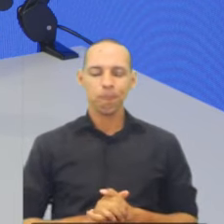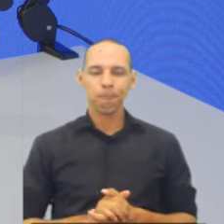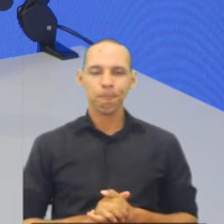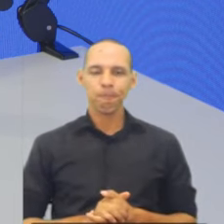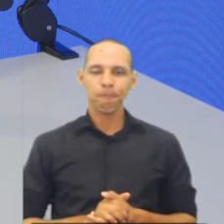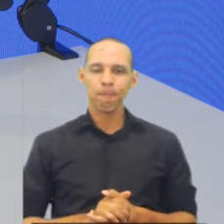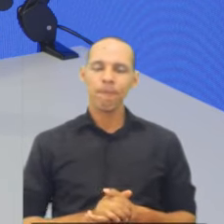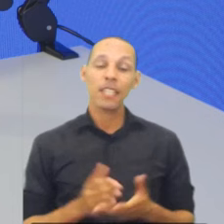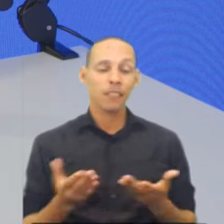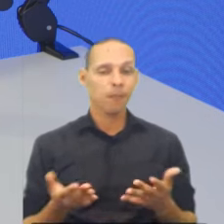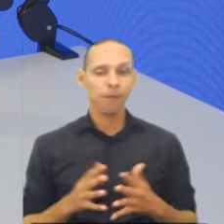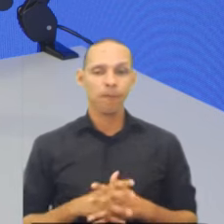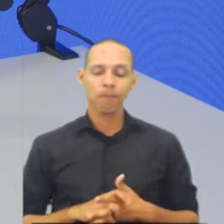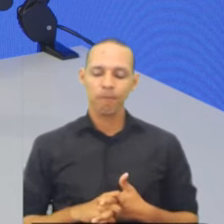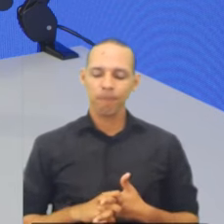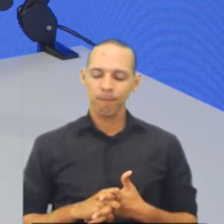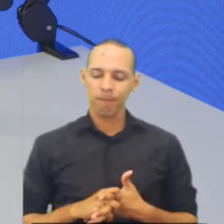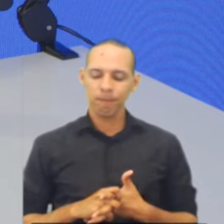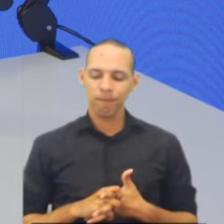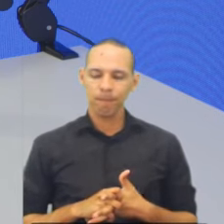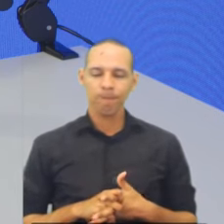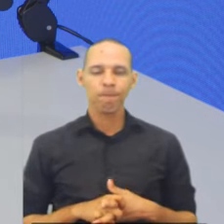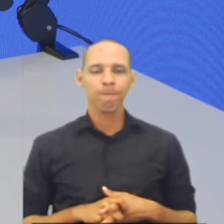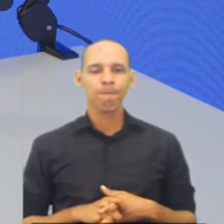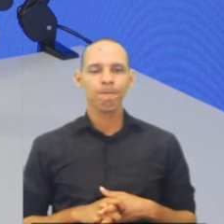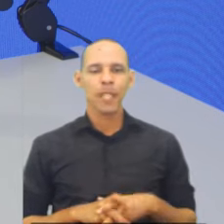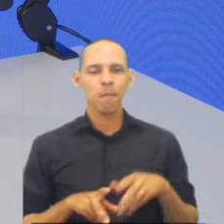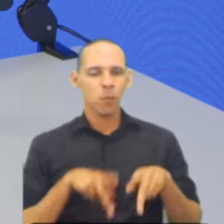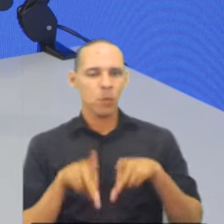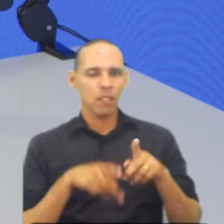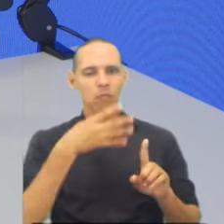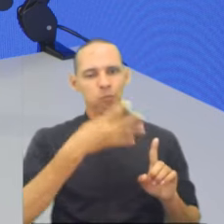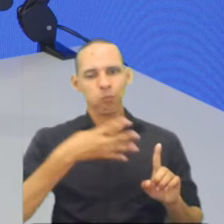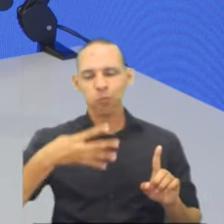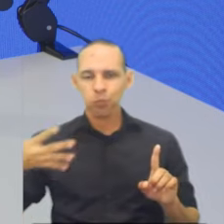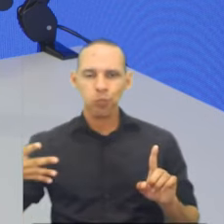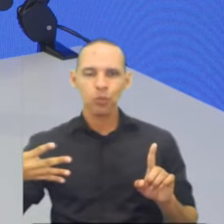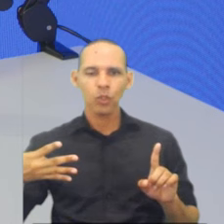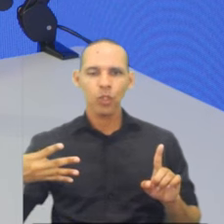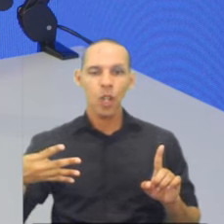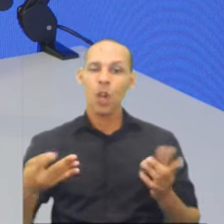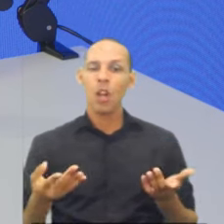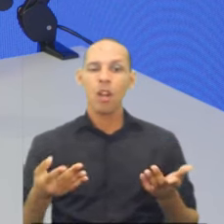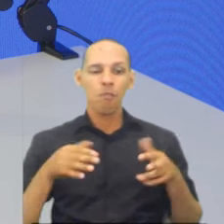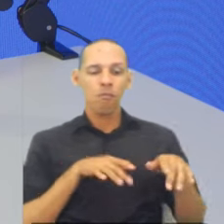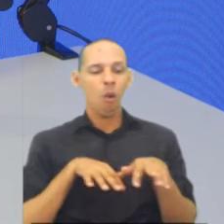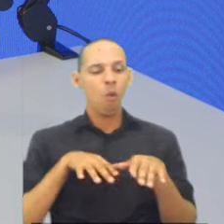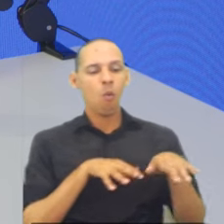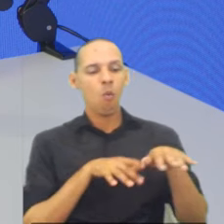eh o o só o fato né da da população LGBT ocupar as ruas